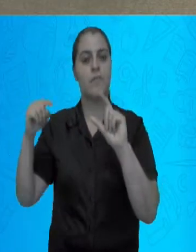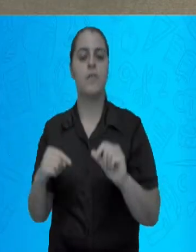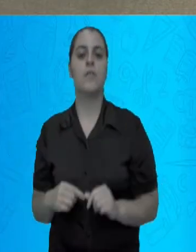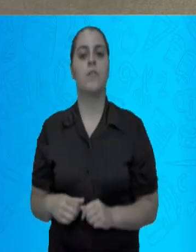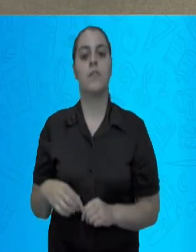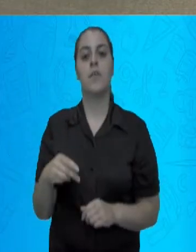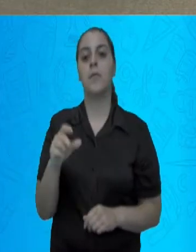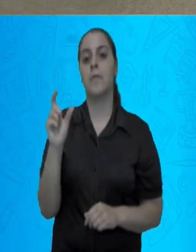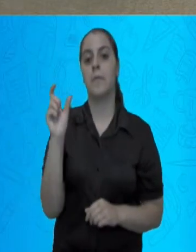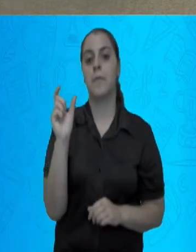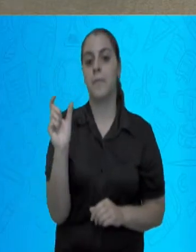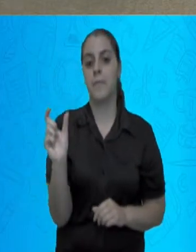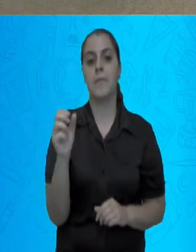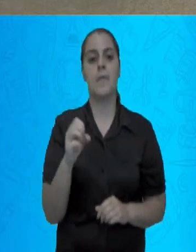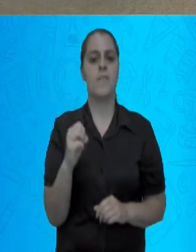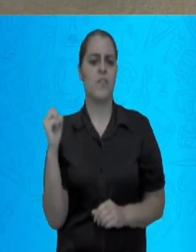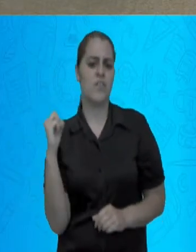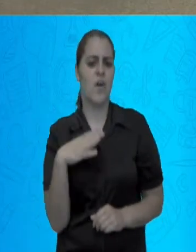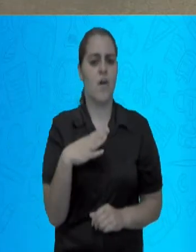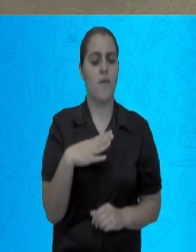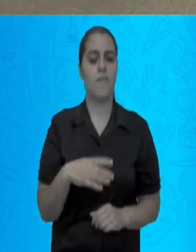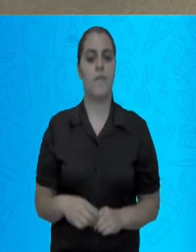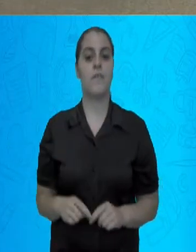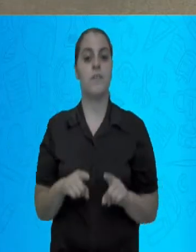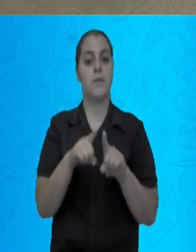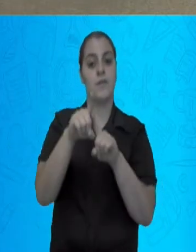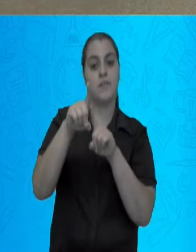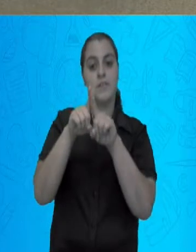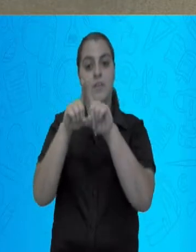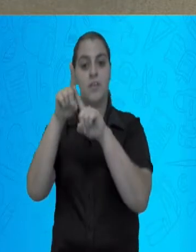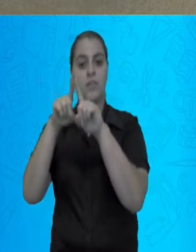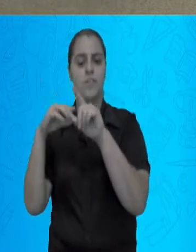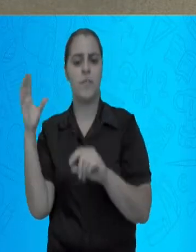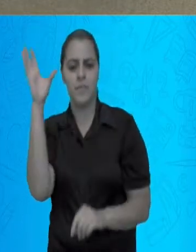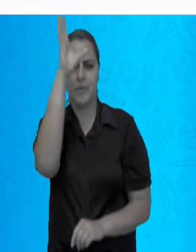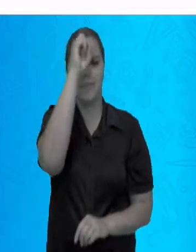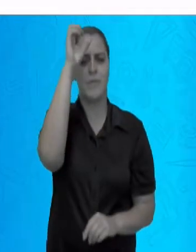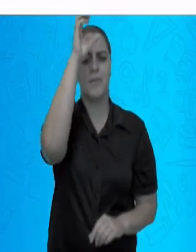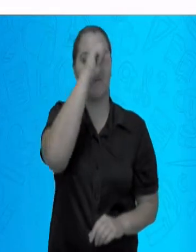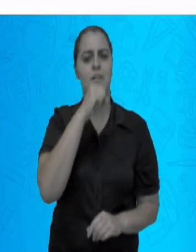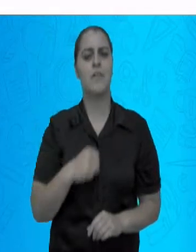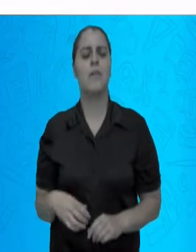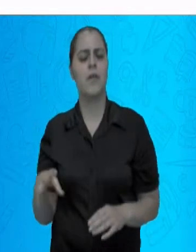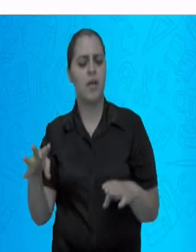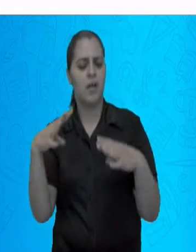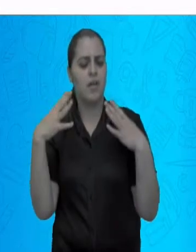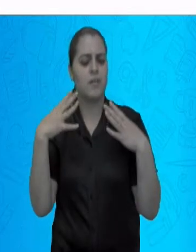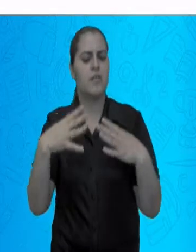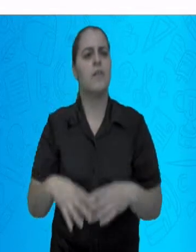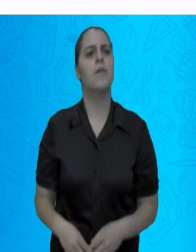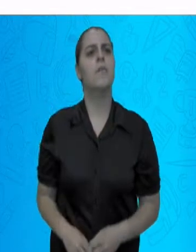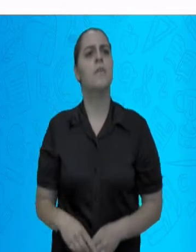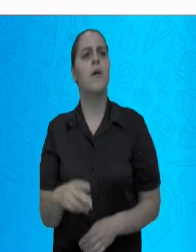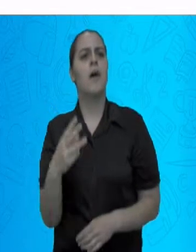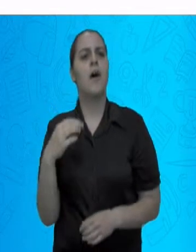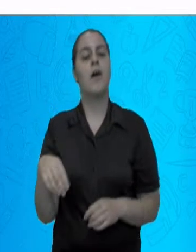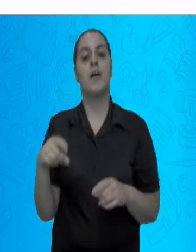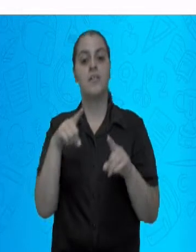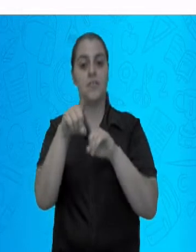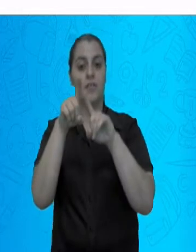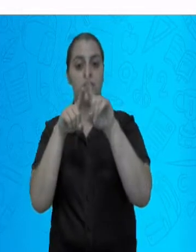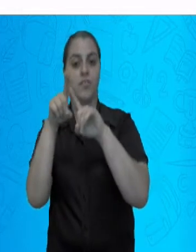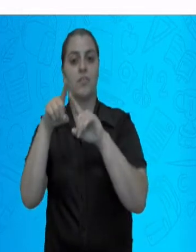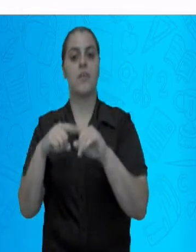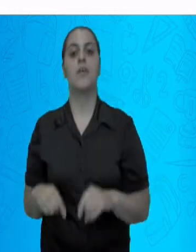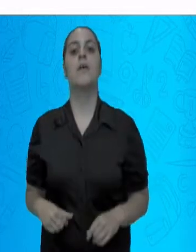nós vamos aprender, as estatísticas. Preste atenção, a estatística é